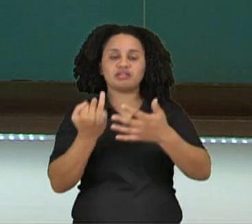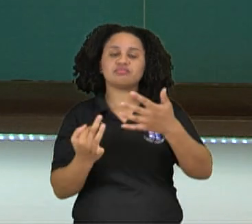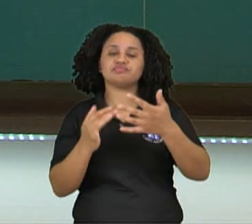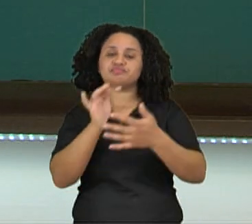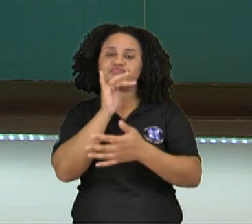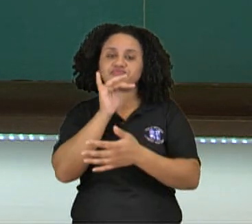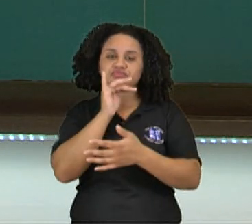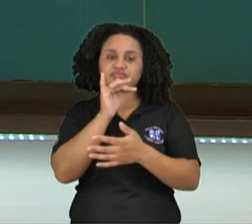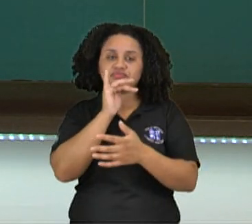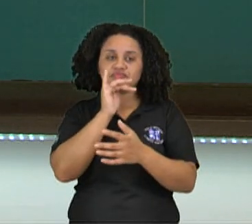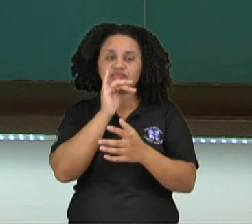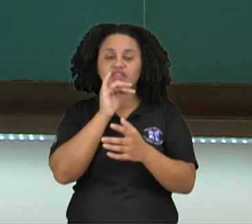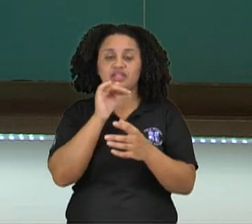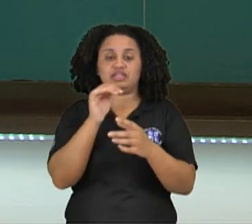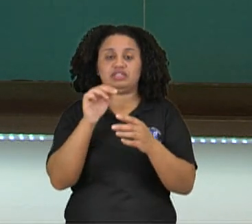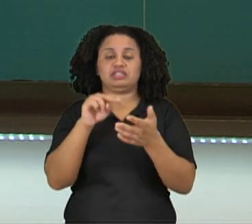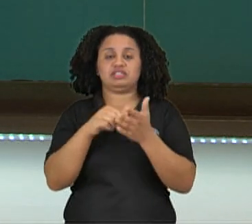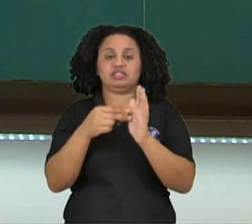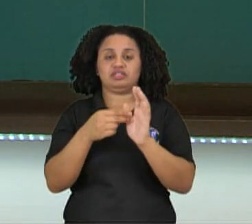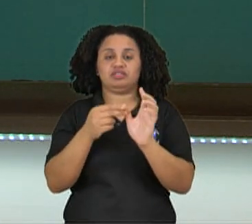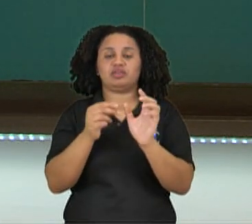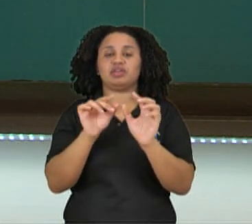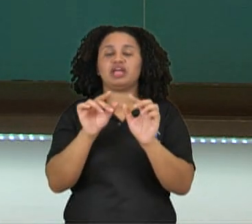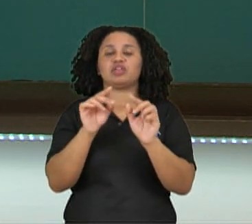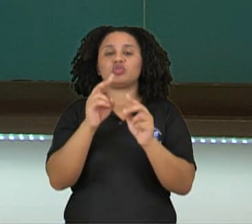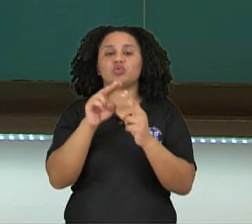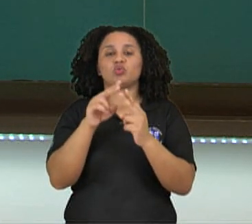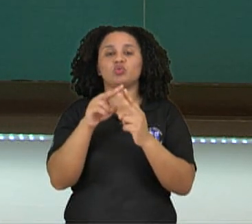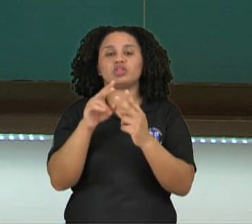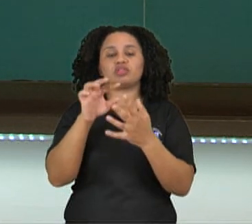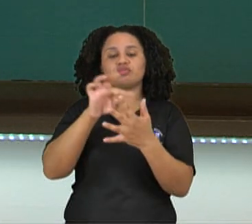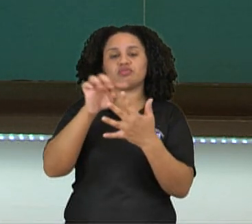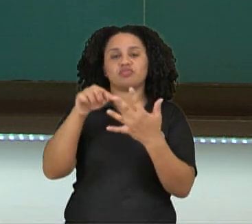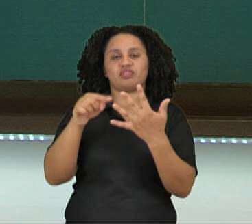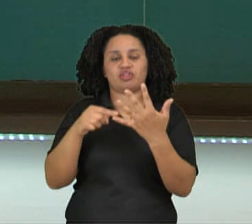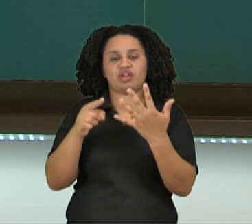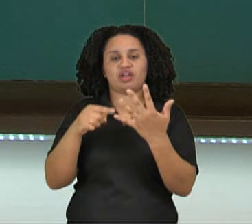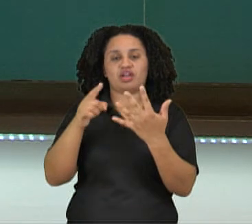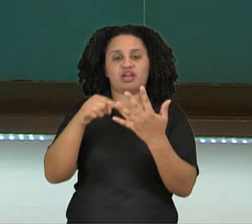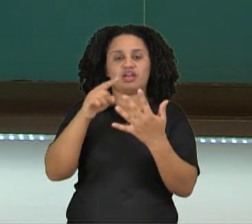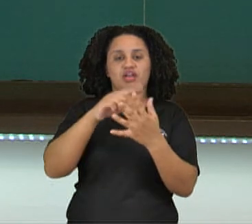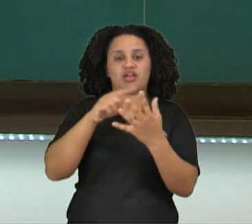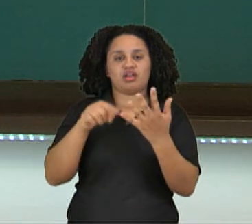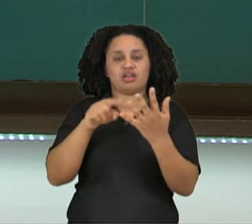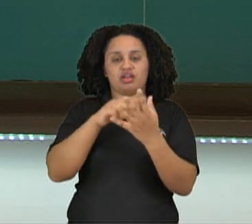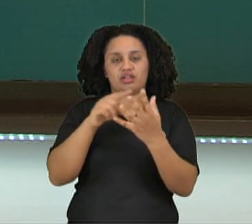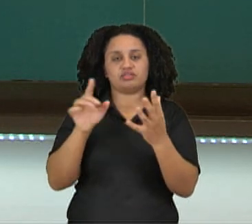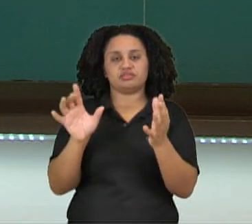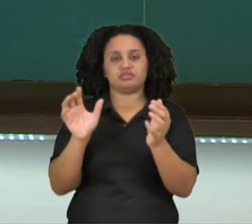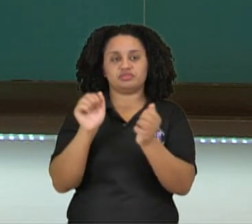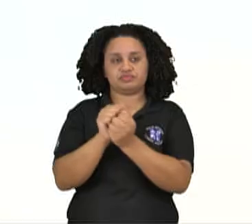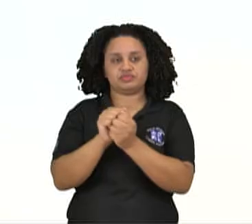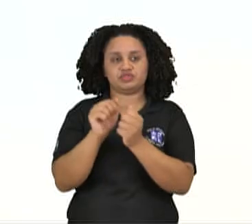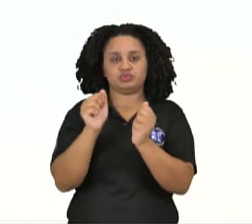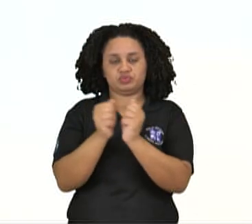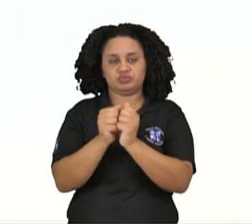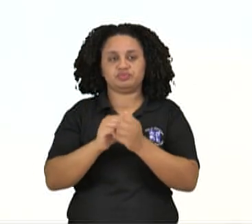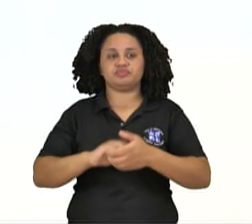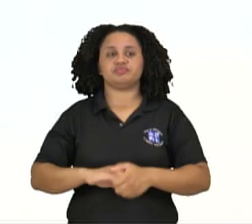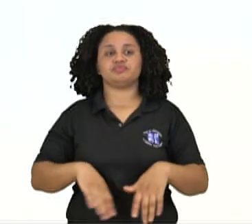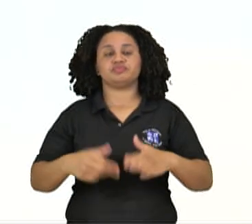os ditongos aqui é quando tem o encontro de duas vogais, ok? Então, nas regras gerais de acentuação, vimos que